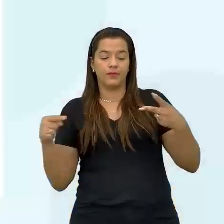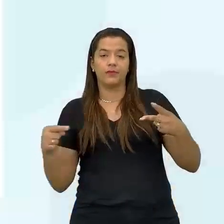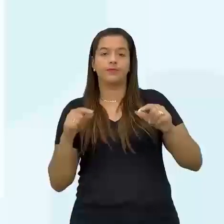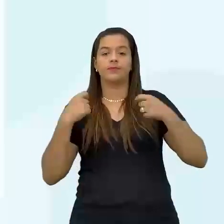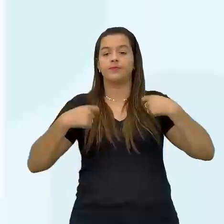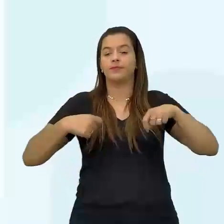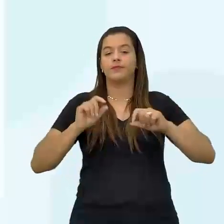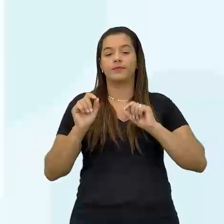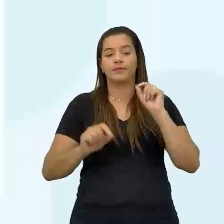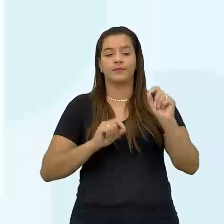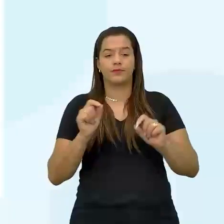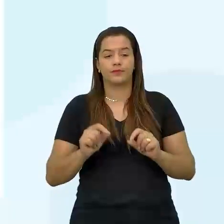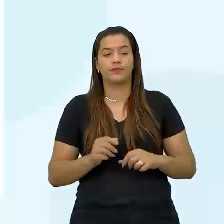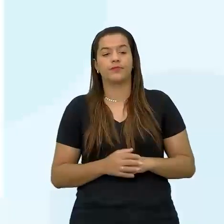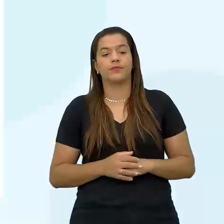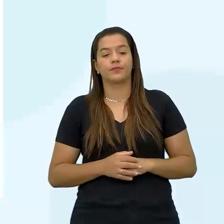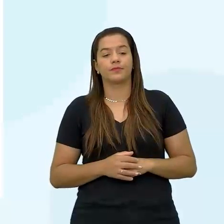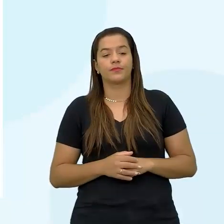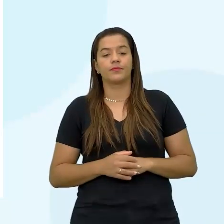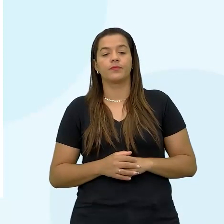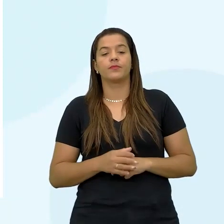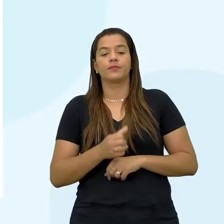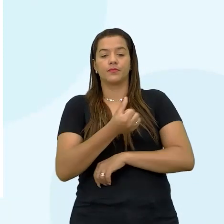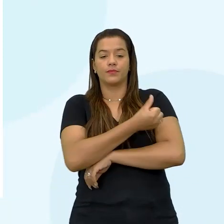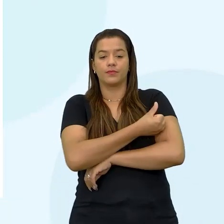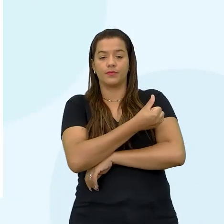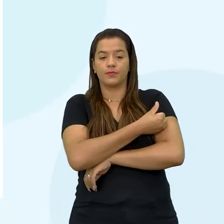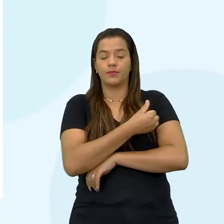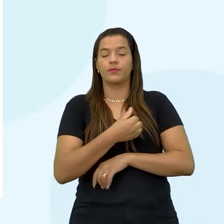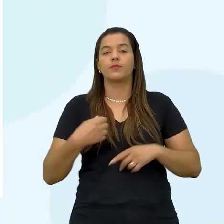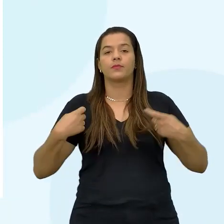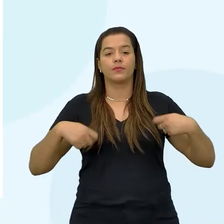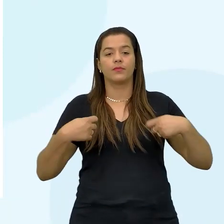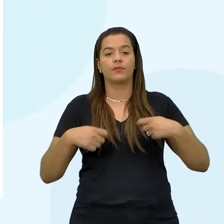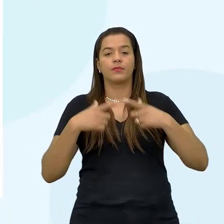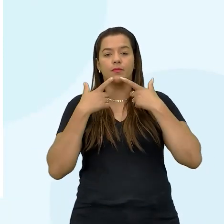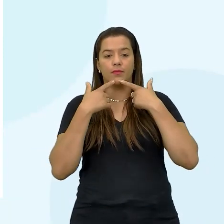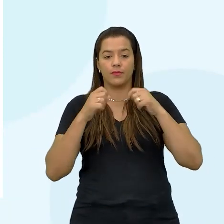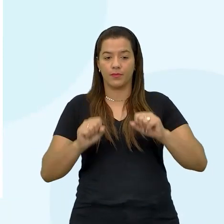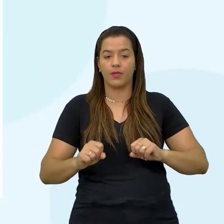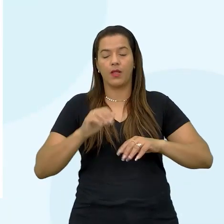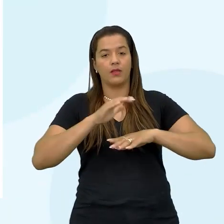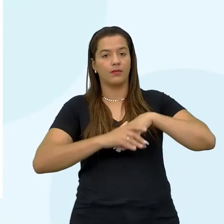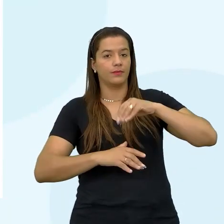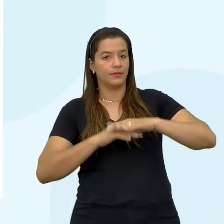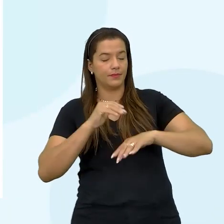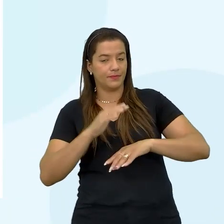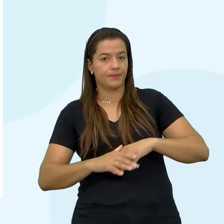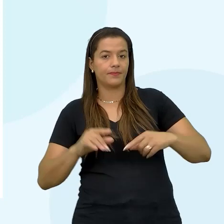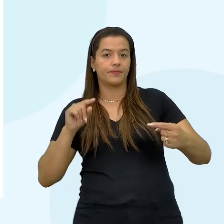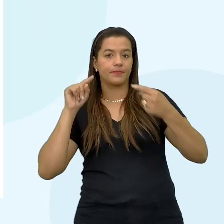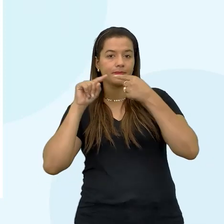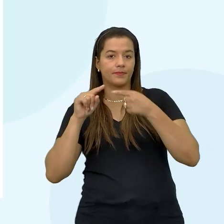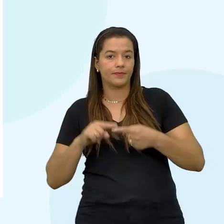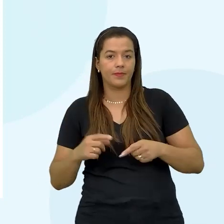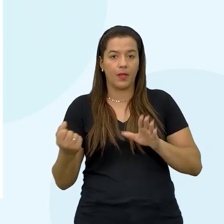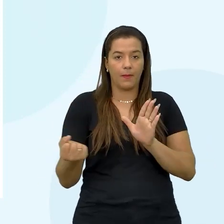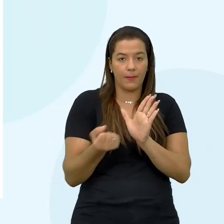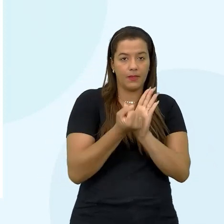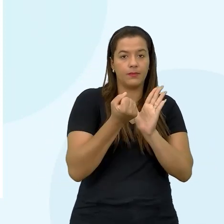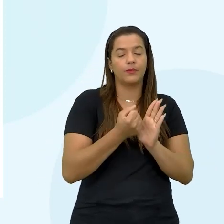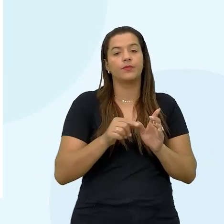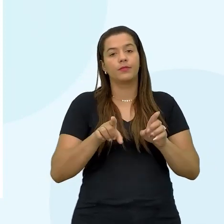elencadas? Para o sexto ano, são as práticas de linguagem e suas relações com o patrimônio e